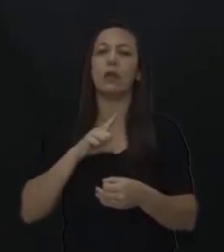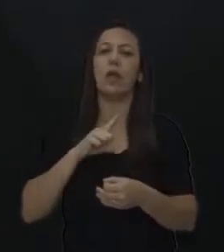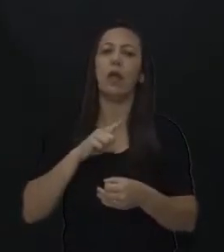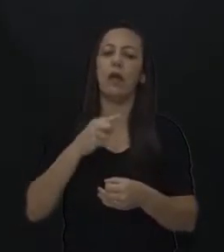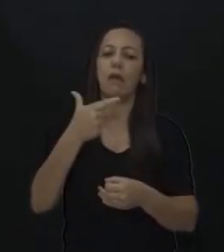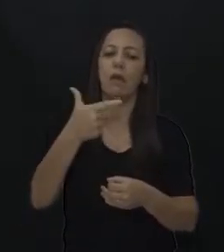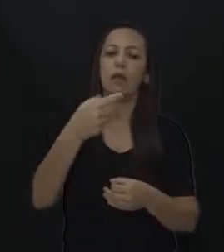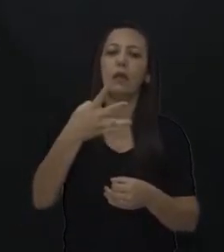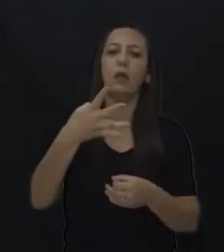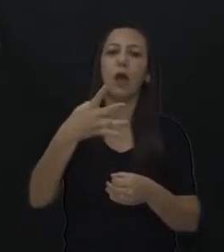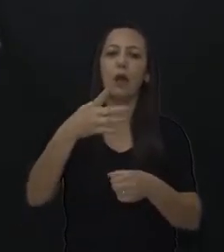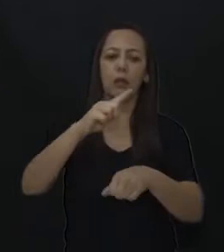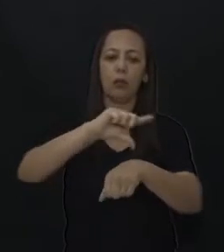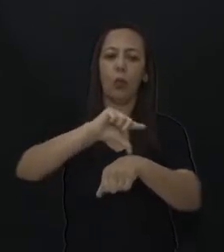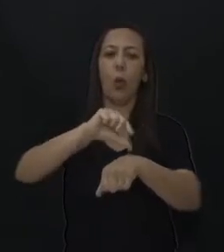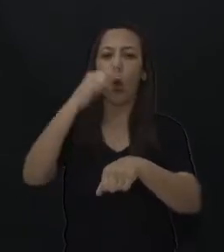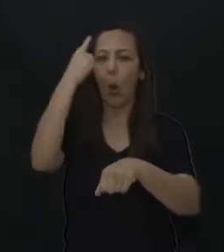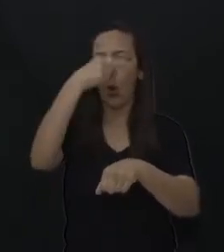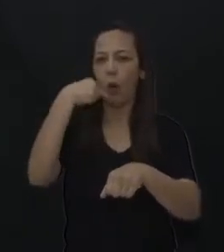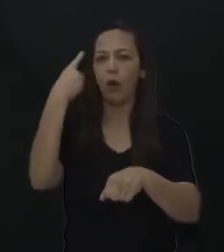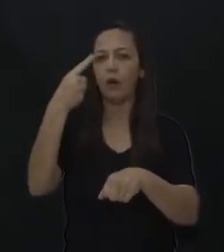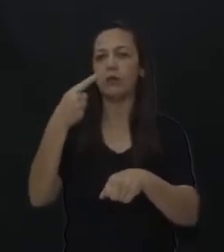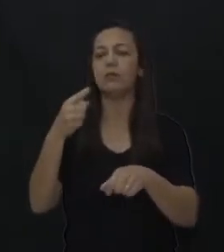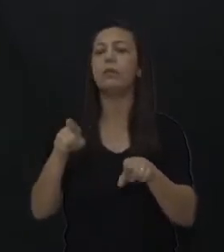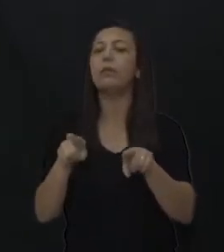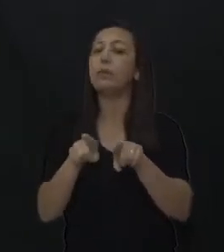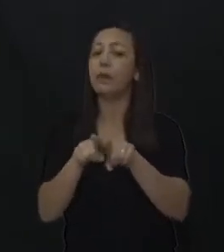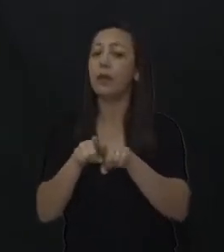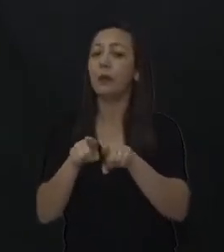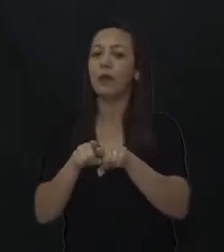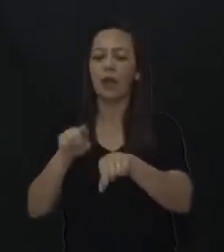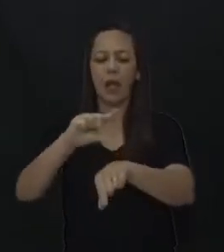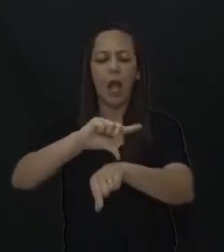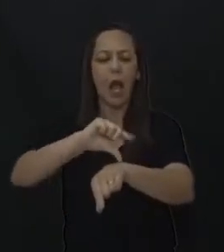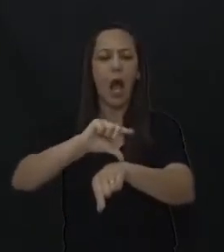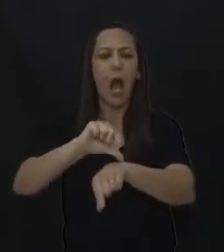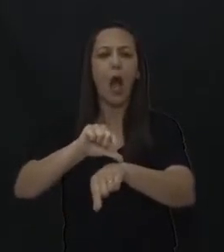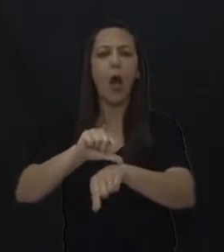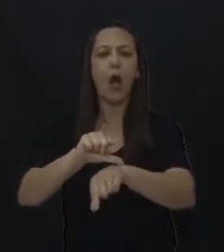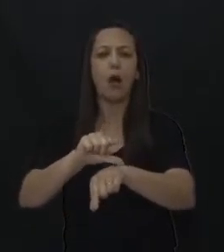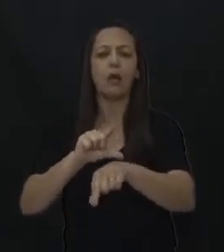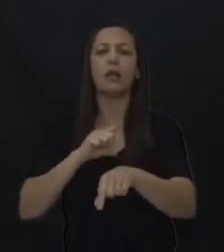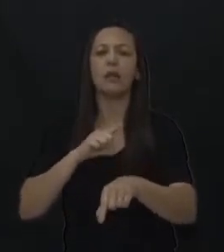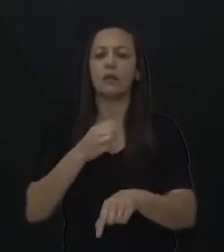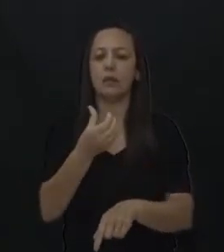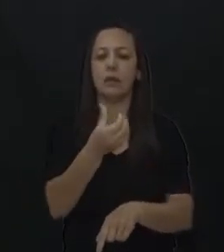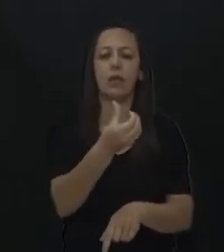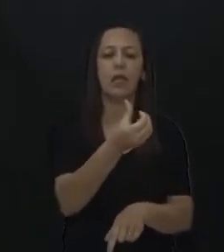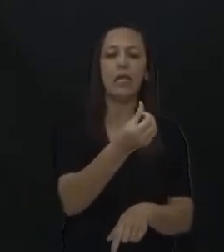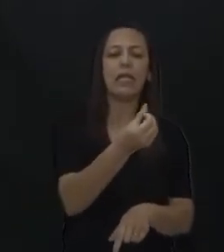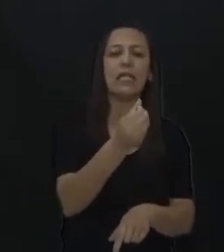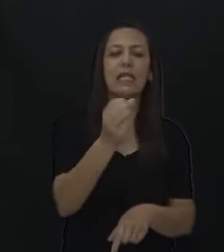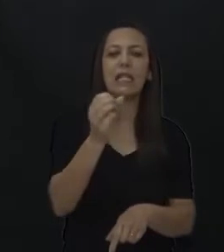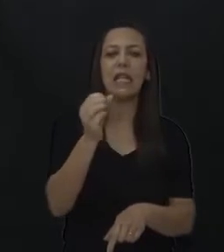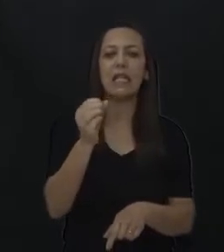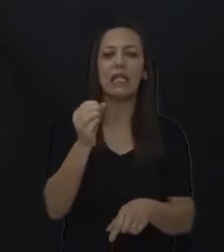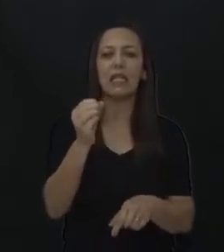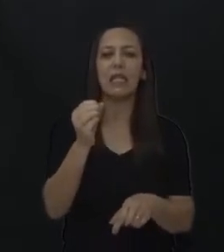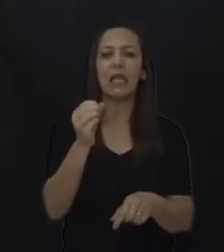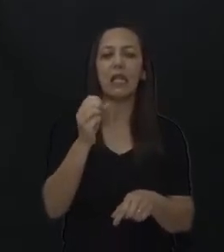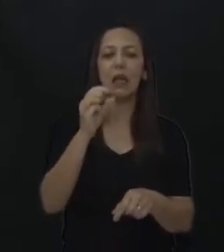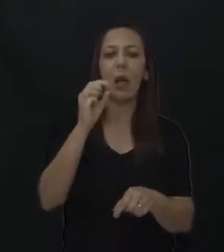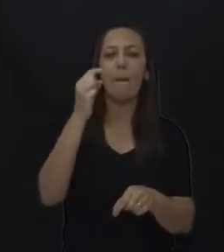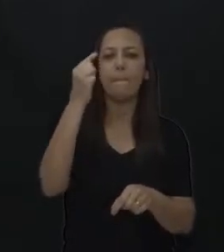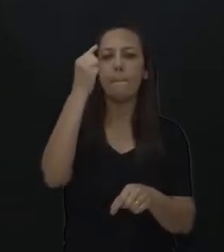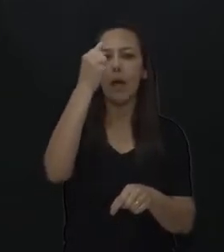sempre 24 horas. Além disso, a hora se divide em 60 partes iguais, onde